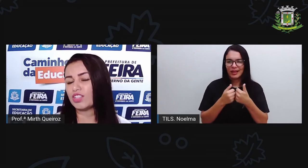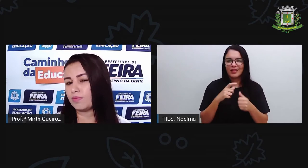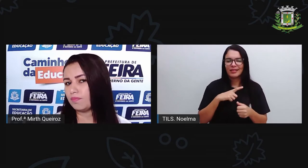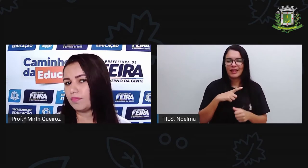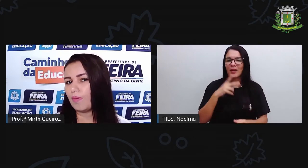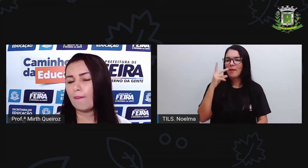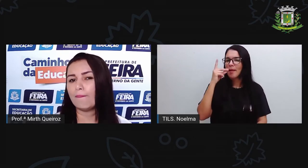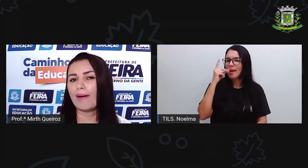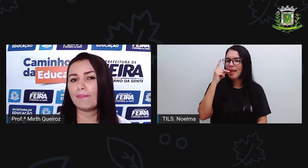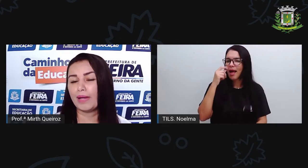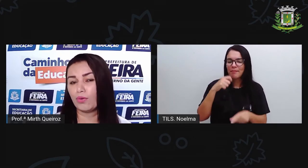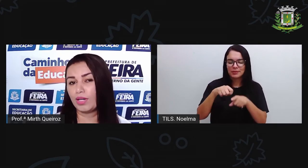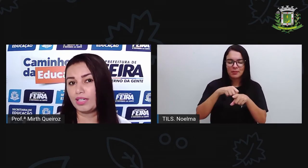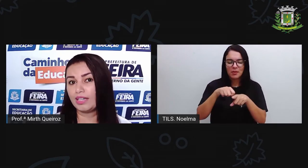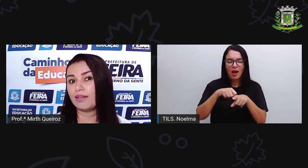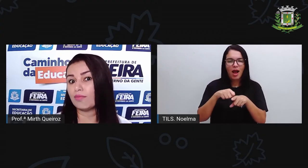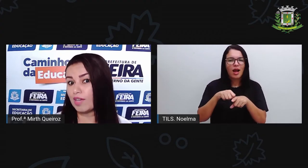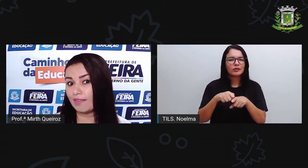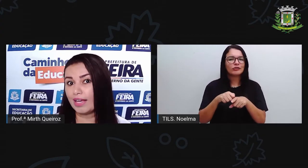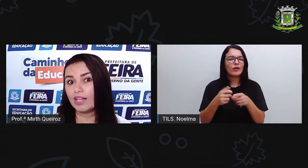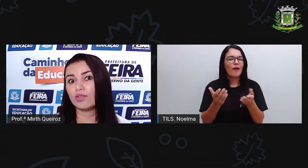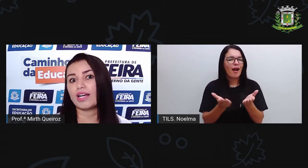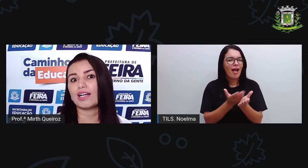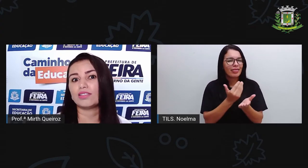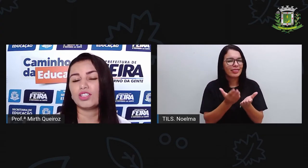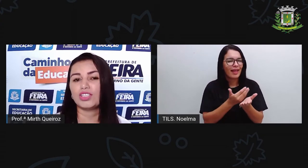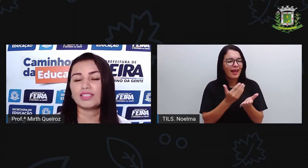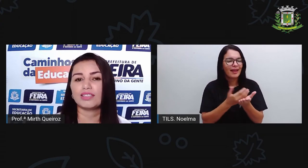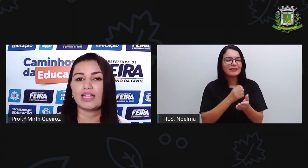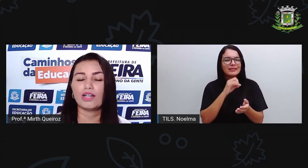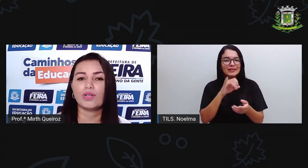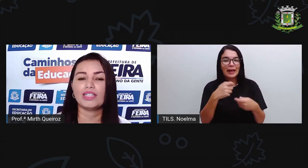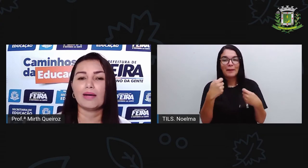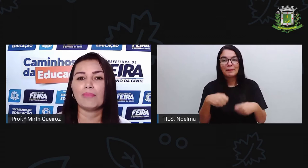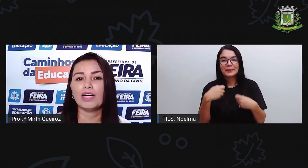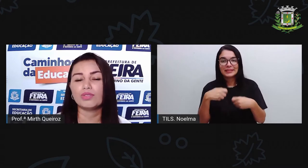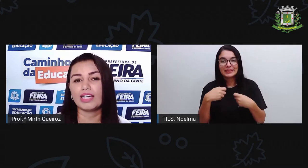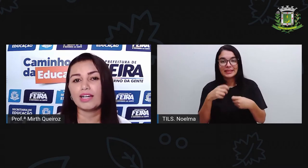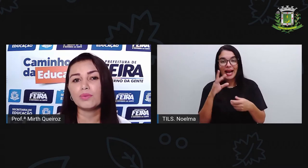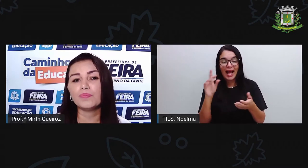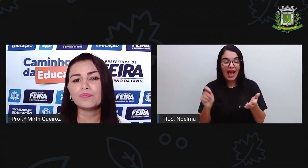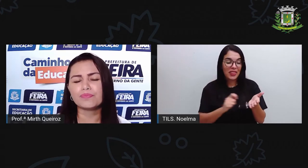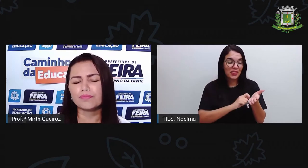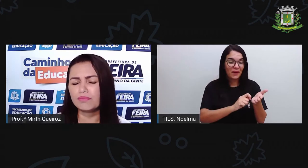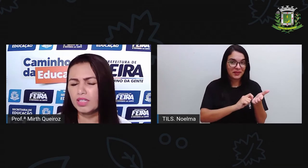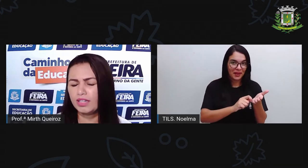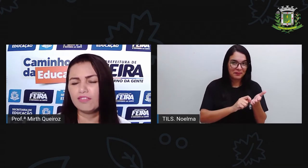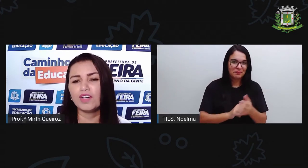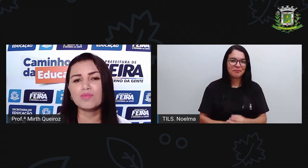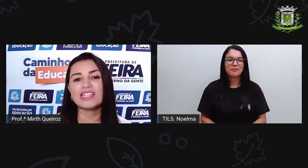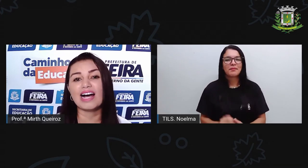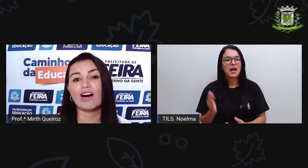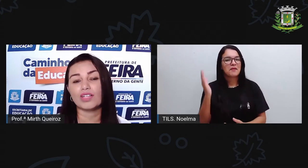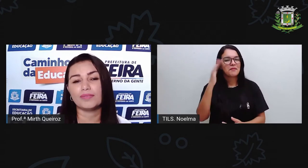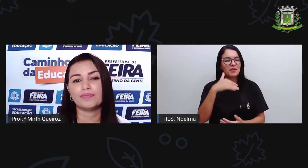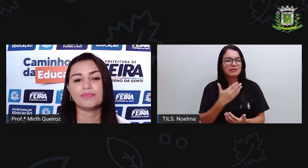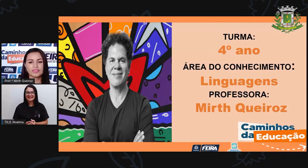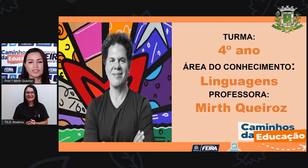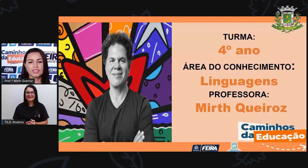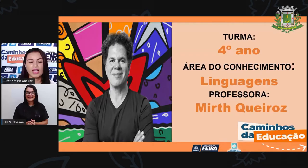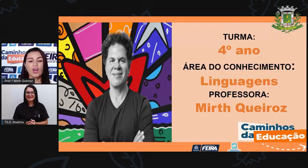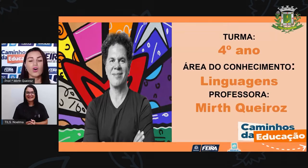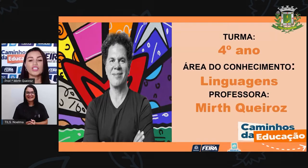borracha, papel aí, um caderno, caso seja necessário aí na mão, certo? E vamos à aula.